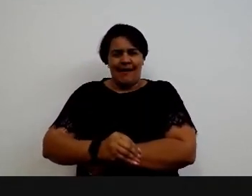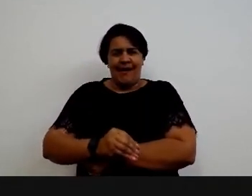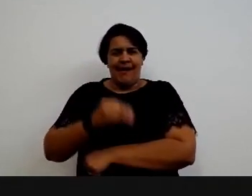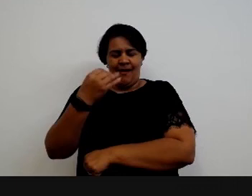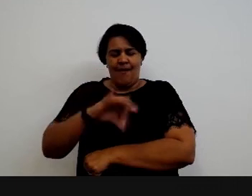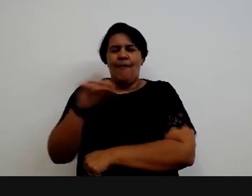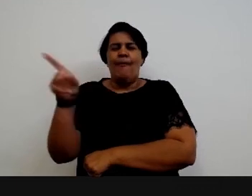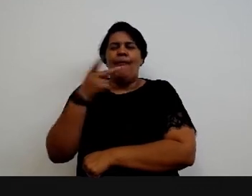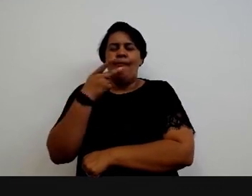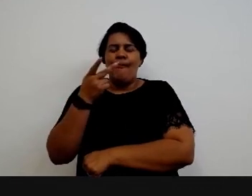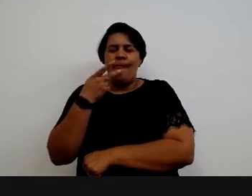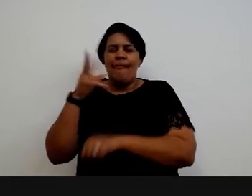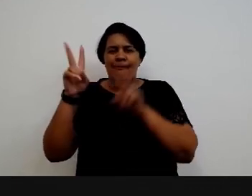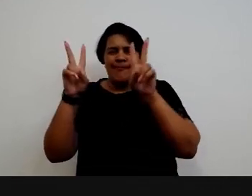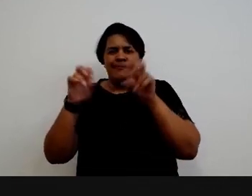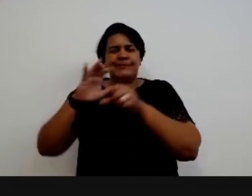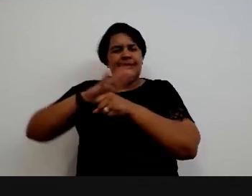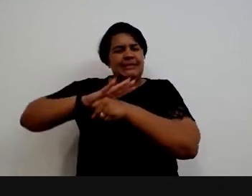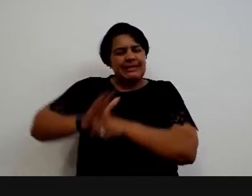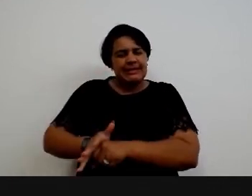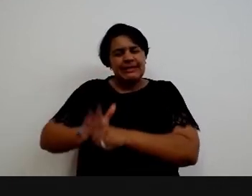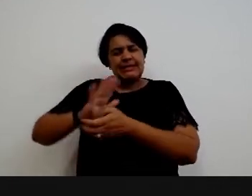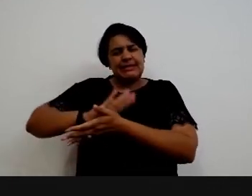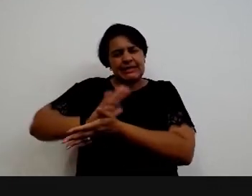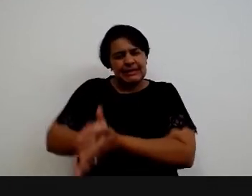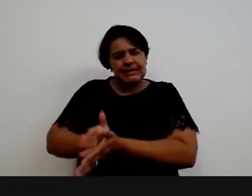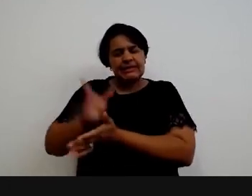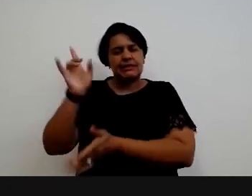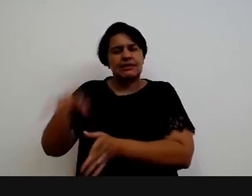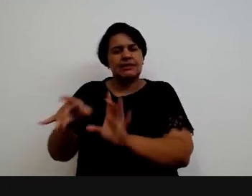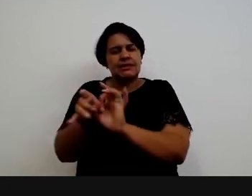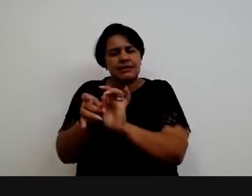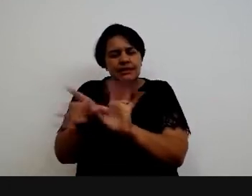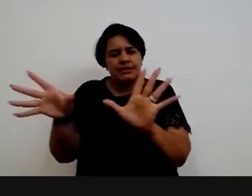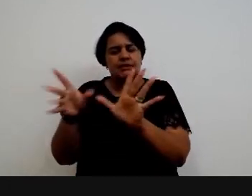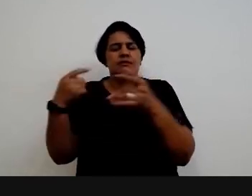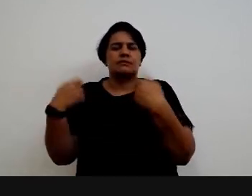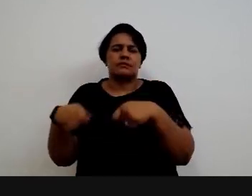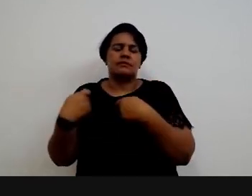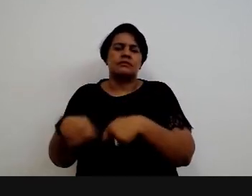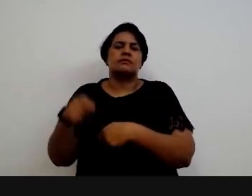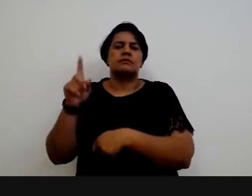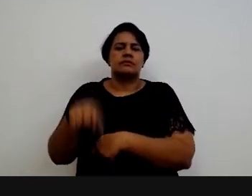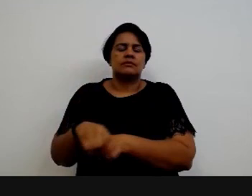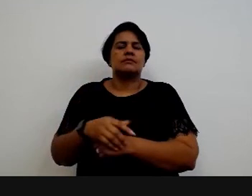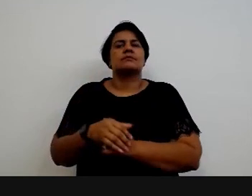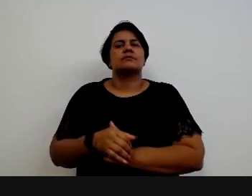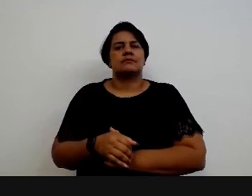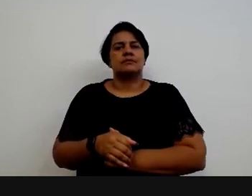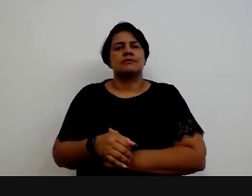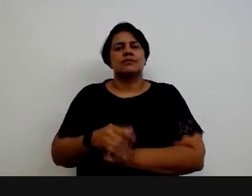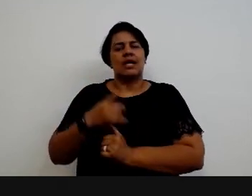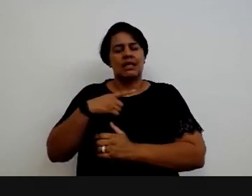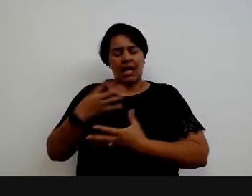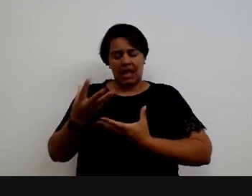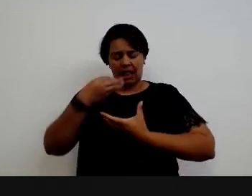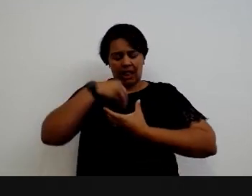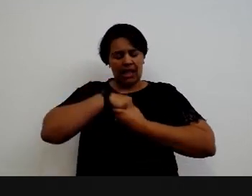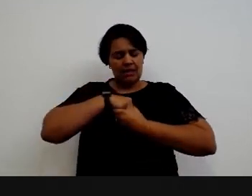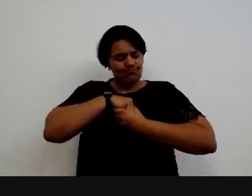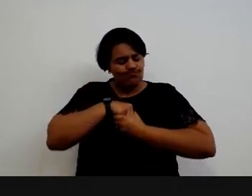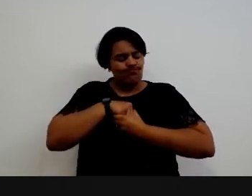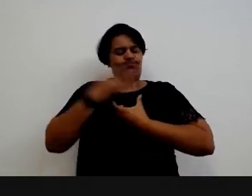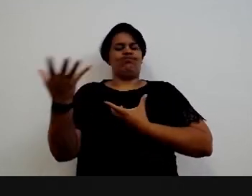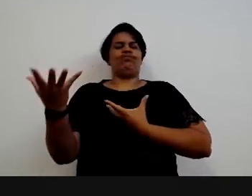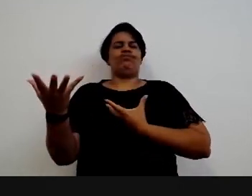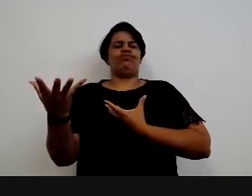que falava tanto sobre a opressão, né, sobre libertar o opressor do oprimido dentro dele, né? E o